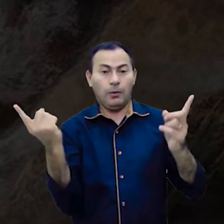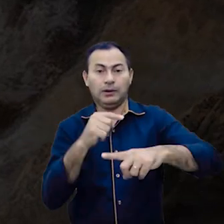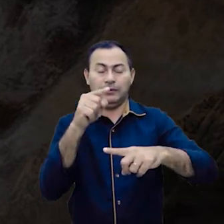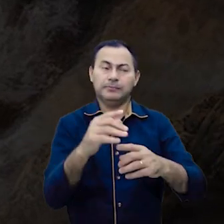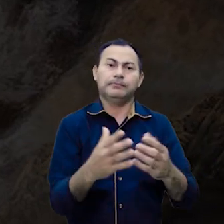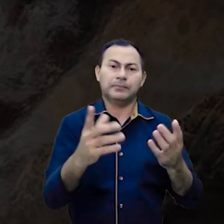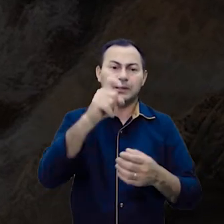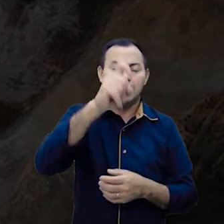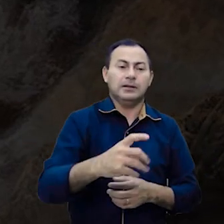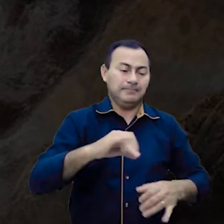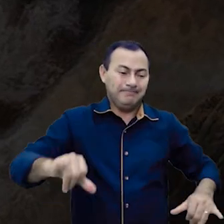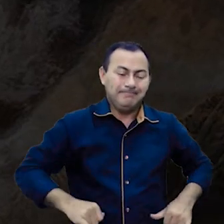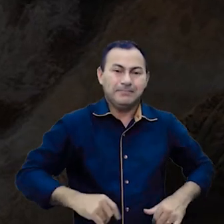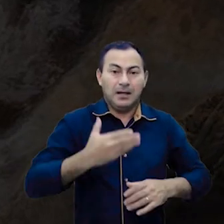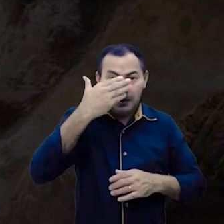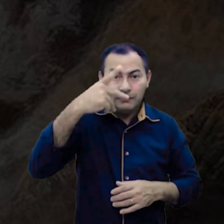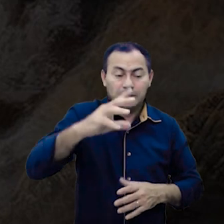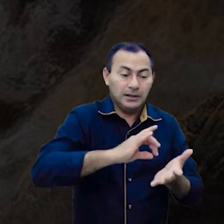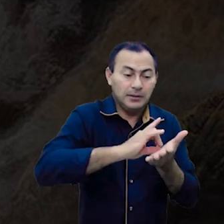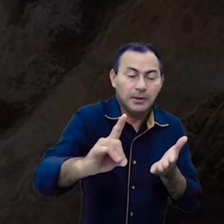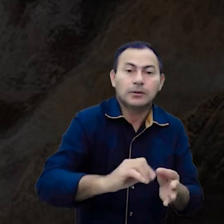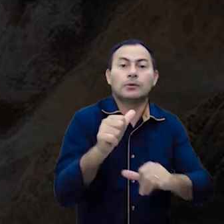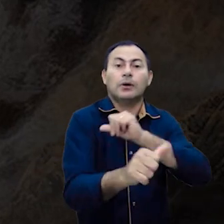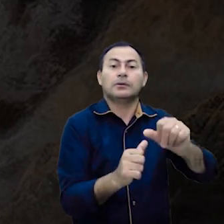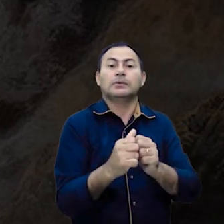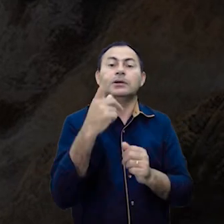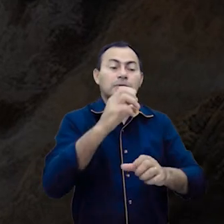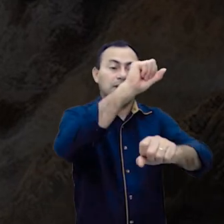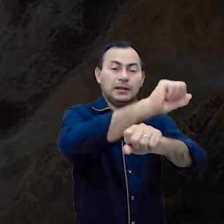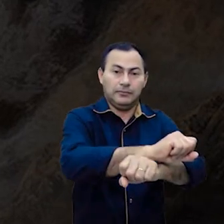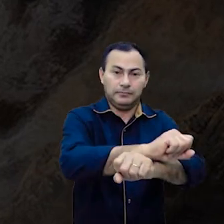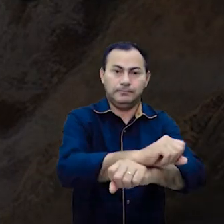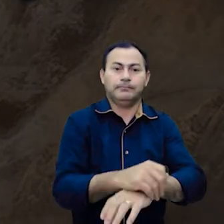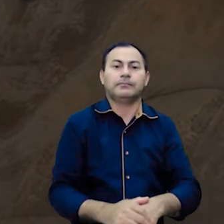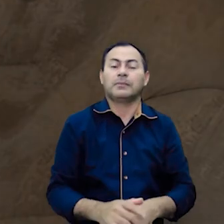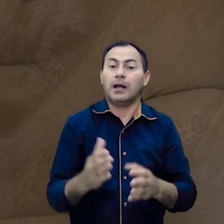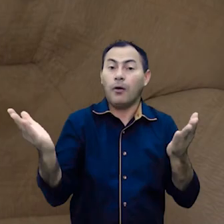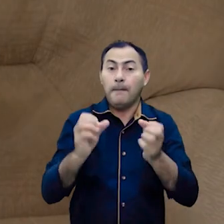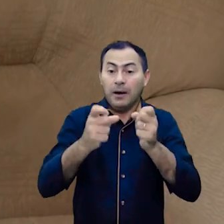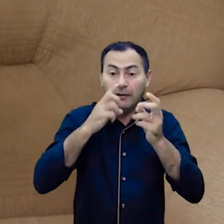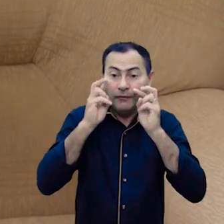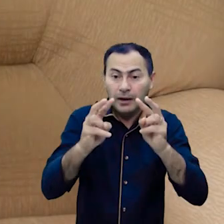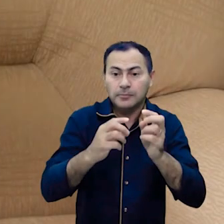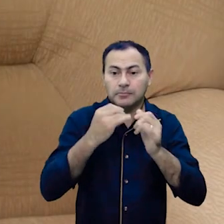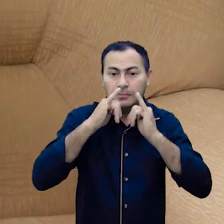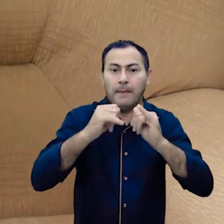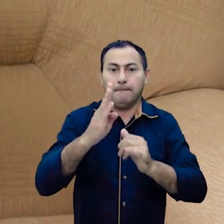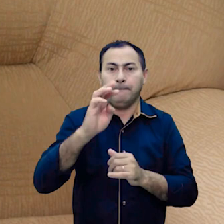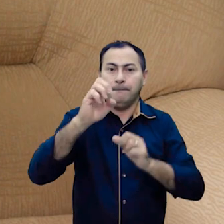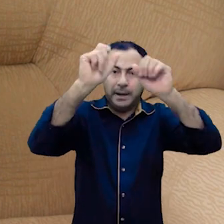a minha face contra vós e sereis diante de vossos inimigos tornando-se seus escravos aqui podemos ver